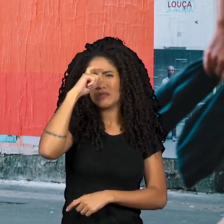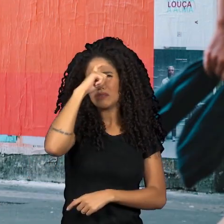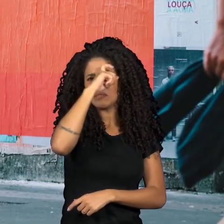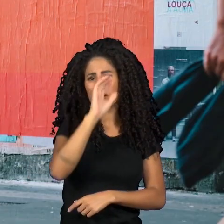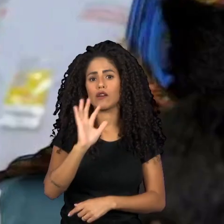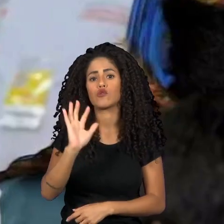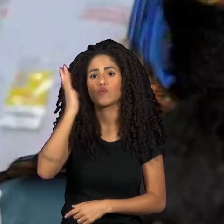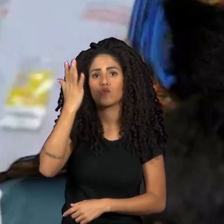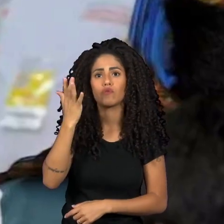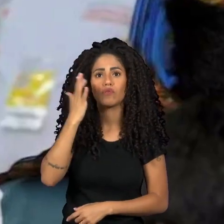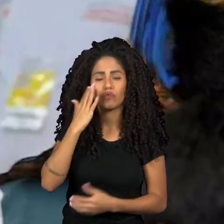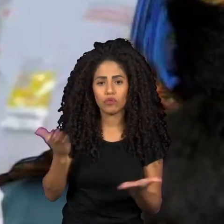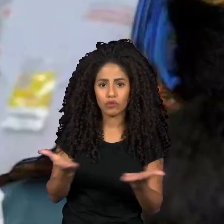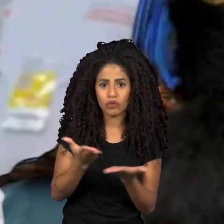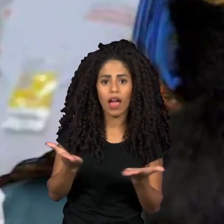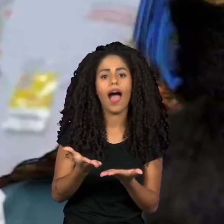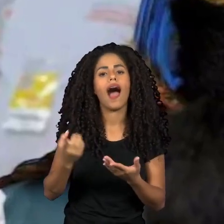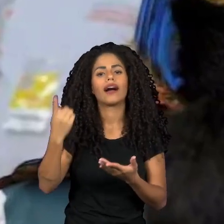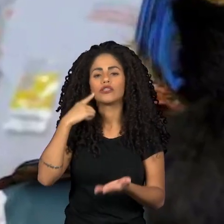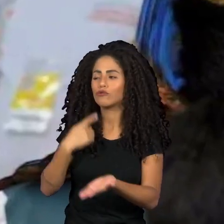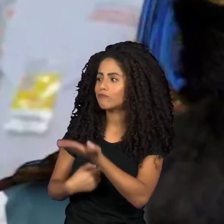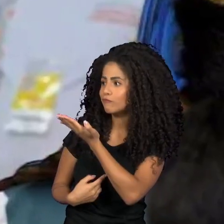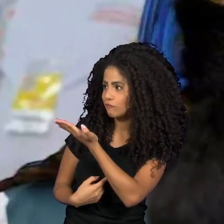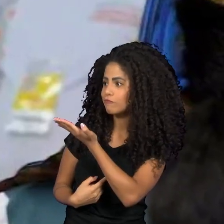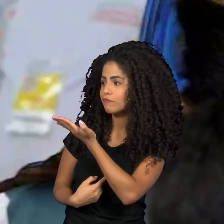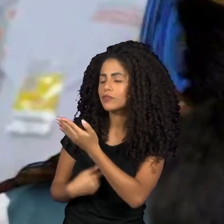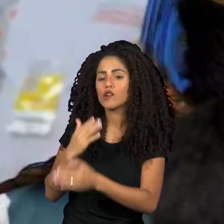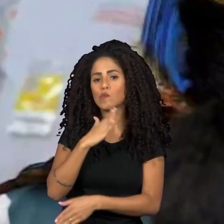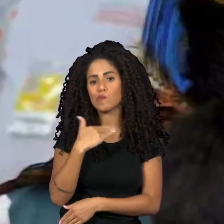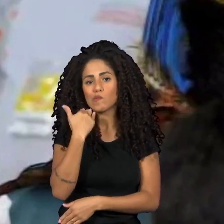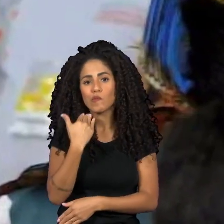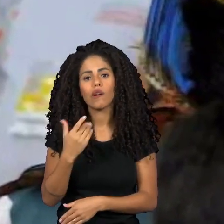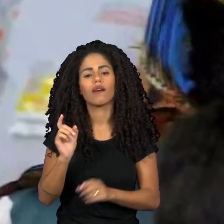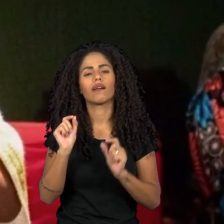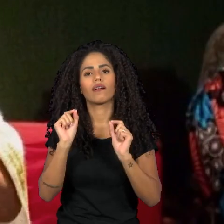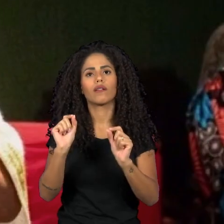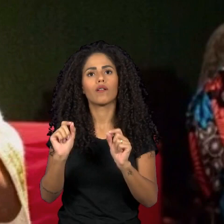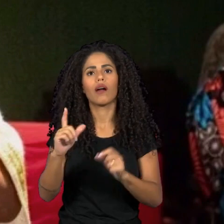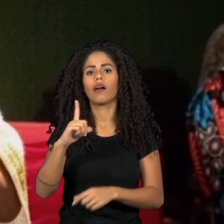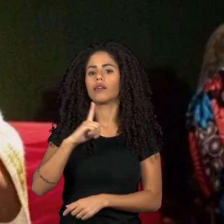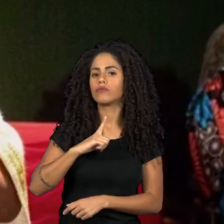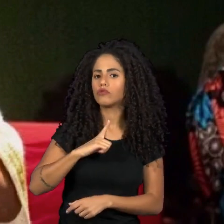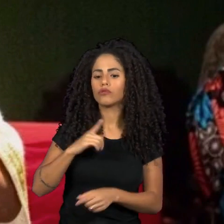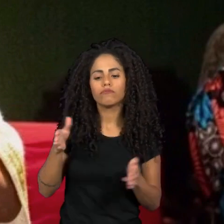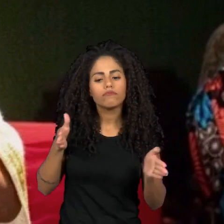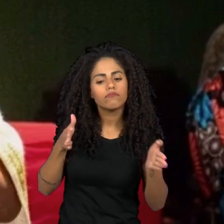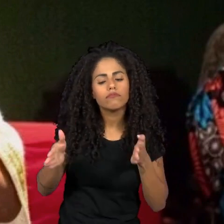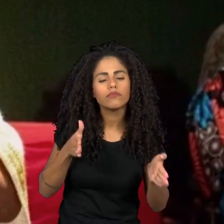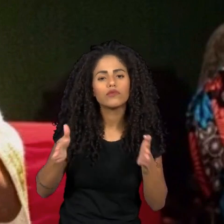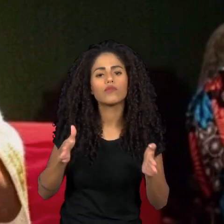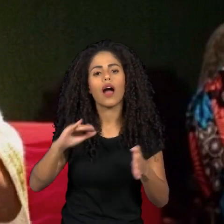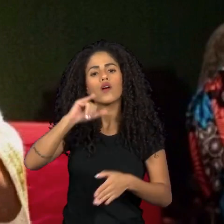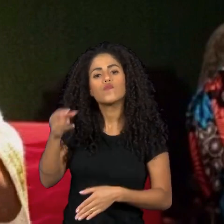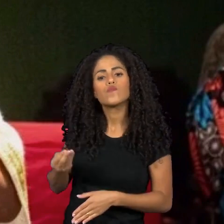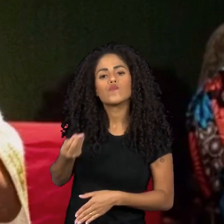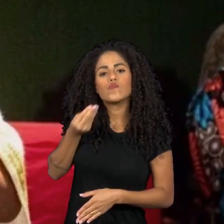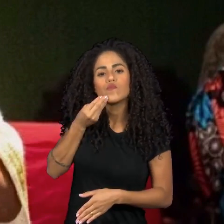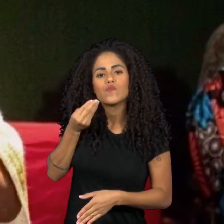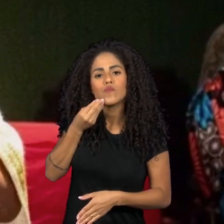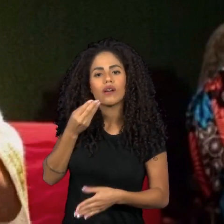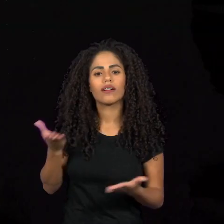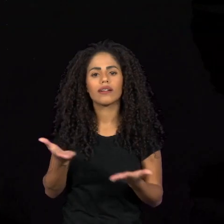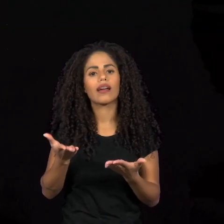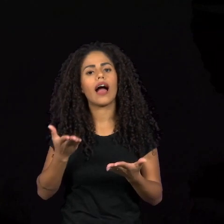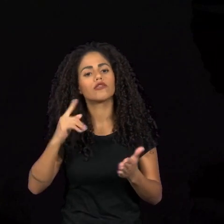da Iá Lorixá, que no caso tinha em um momento de uma oportunidade, fez